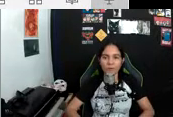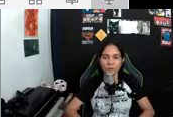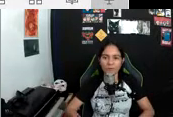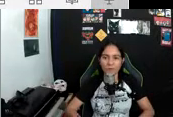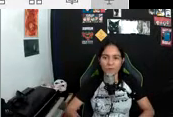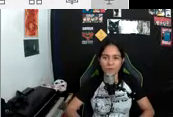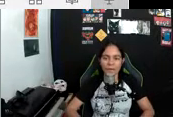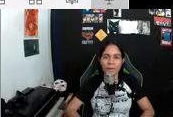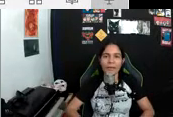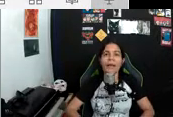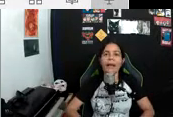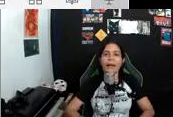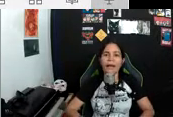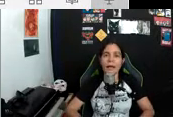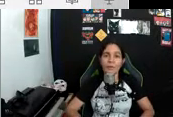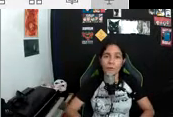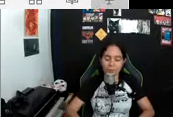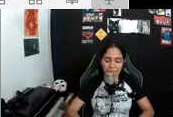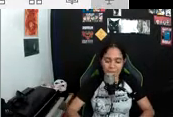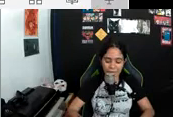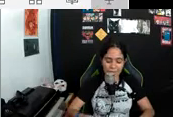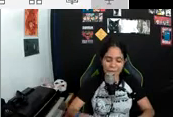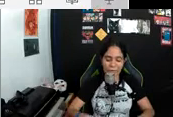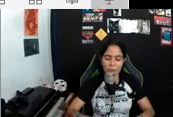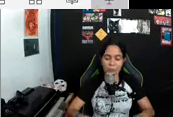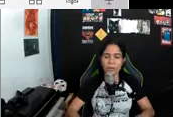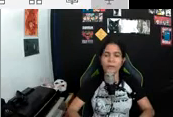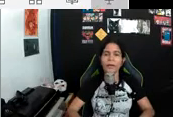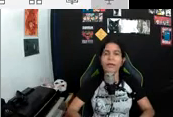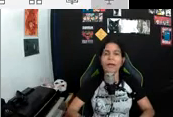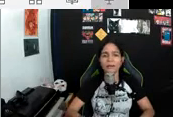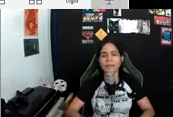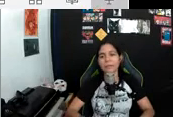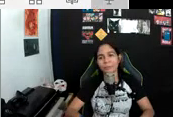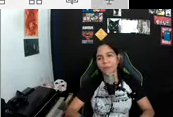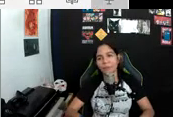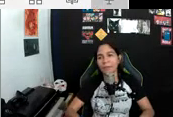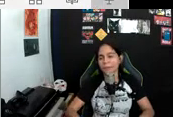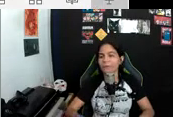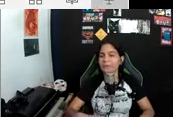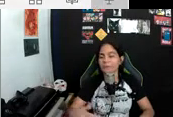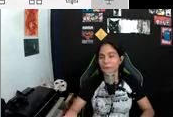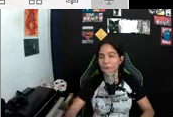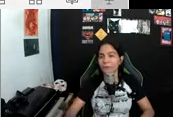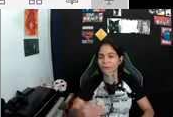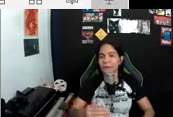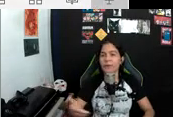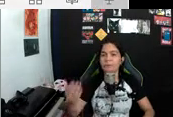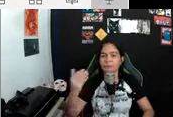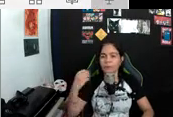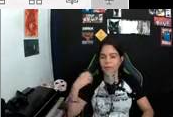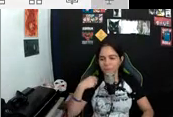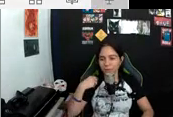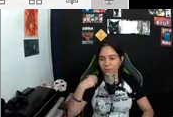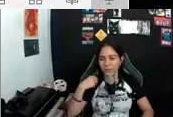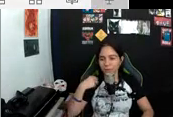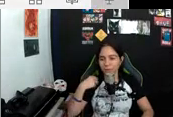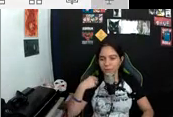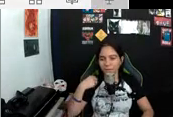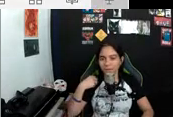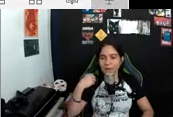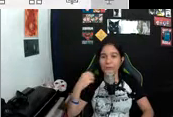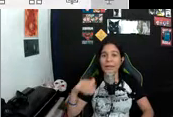ser comprovado também. A confirmação da assinatura, aí saber, né, se foi falsificada